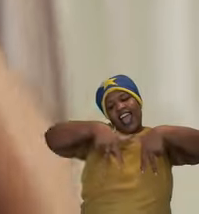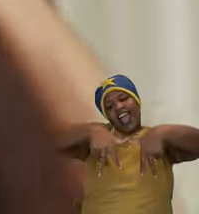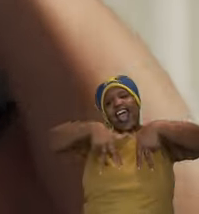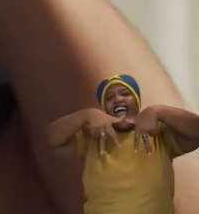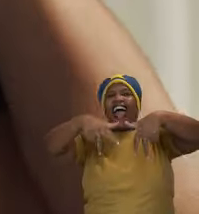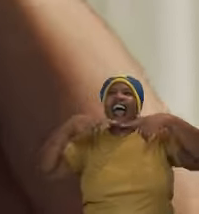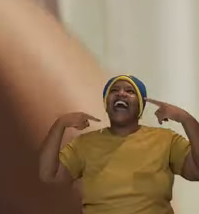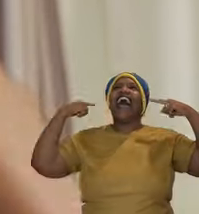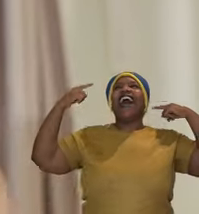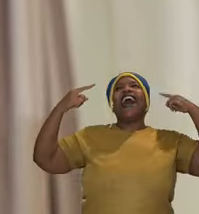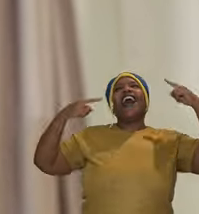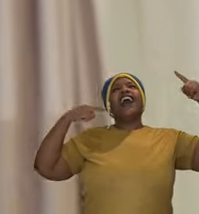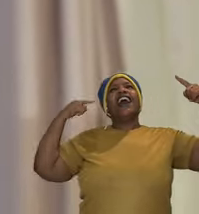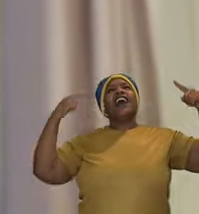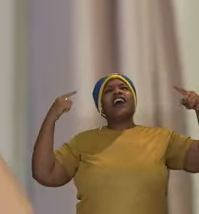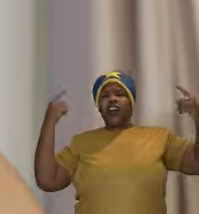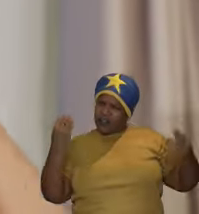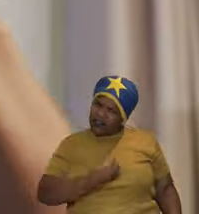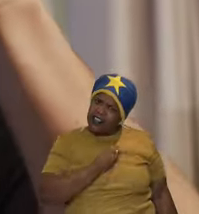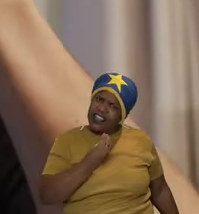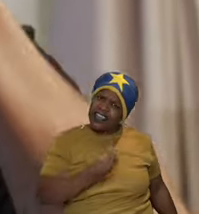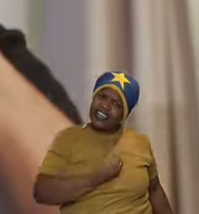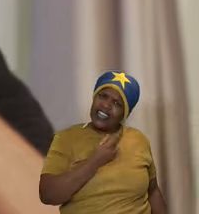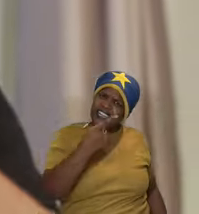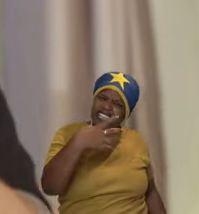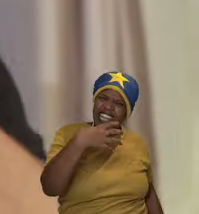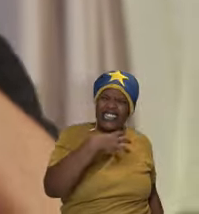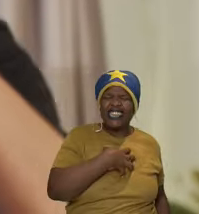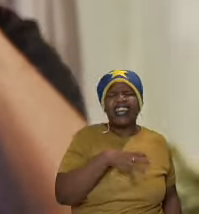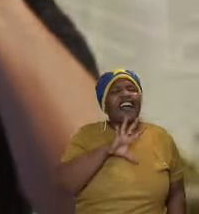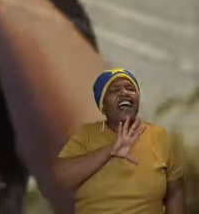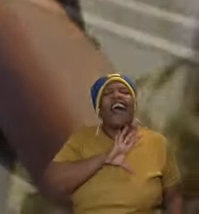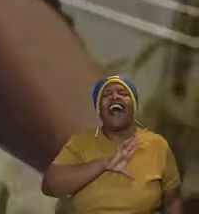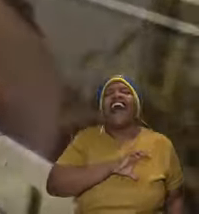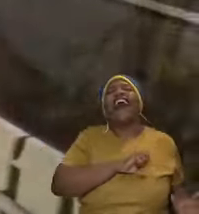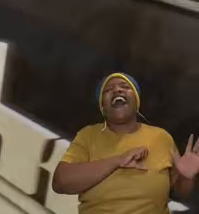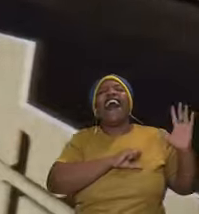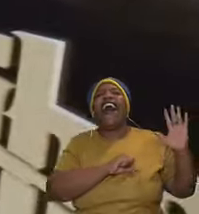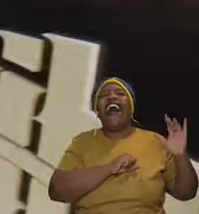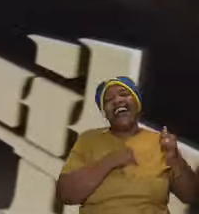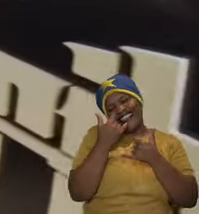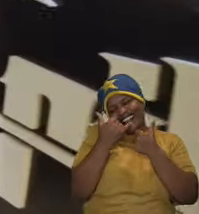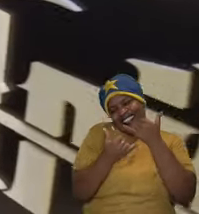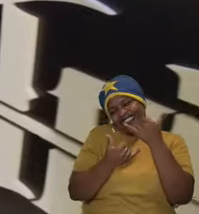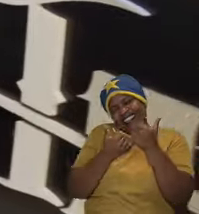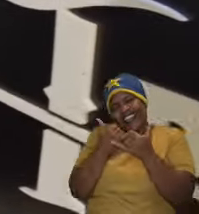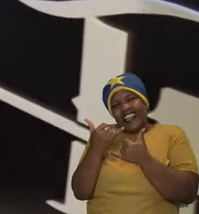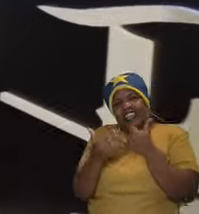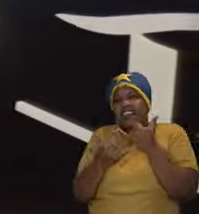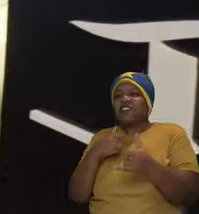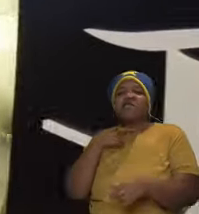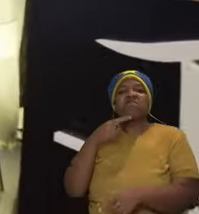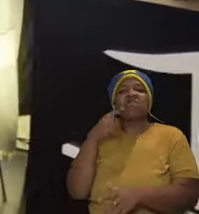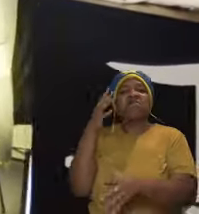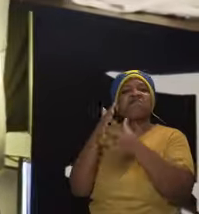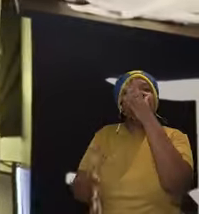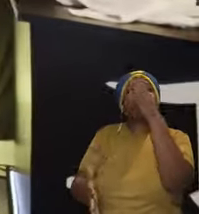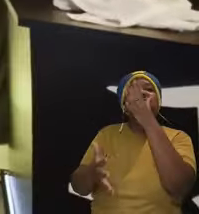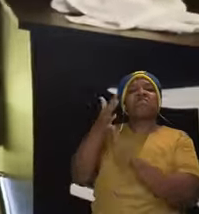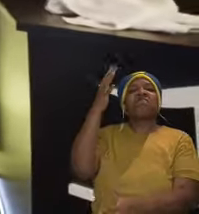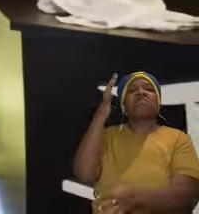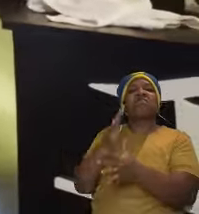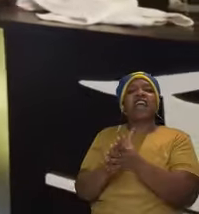gringa. Atitude loucura. Seu jeito insano de amar. Minhas travessuras. Sem ninguém pra atrapalhar.